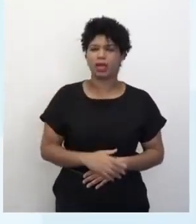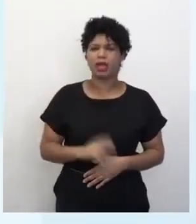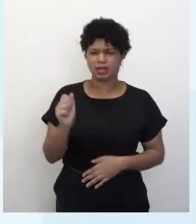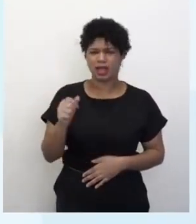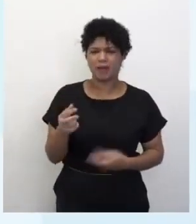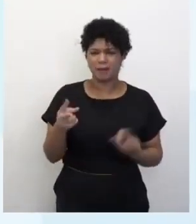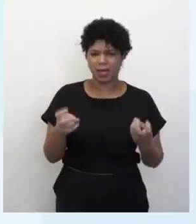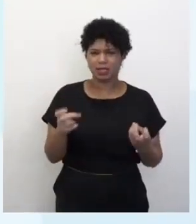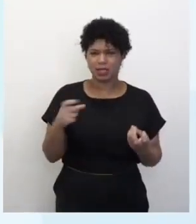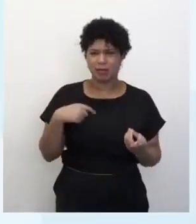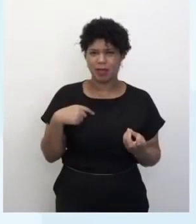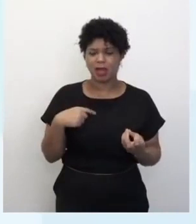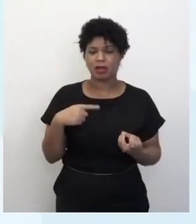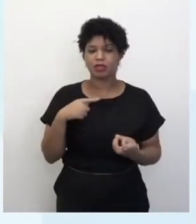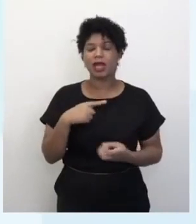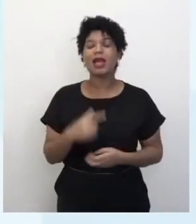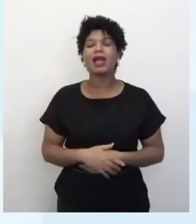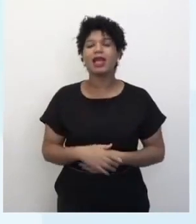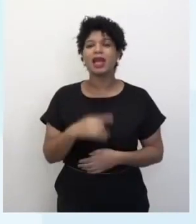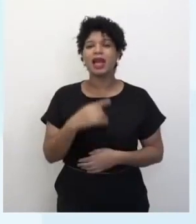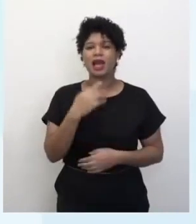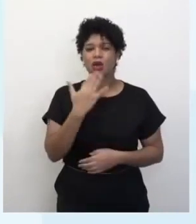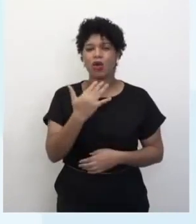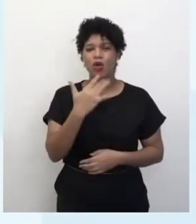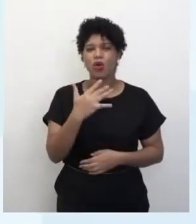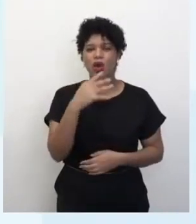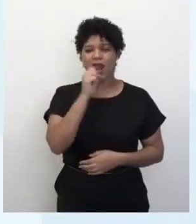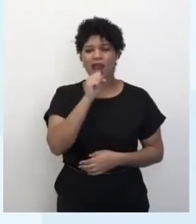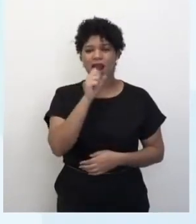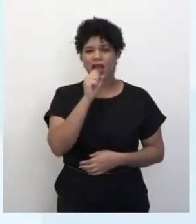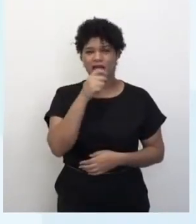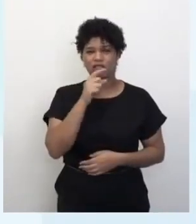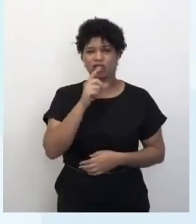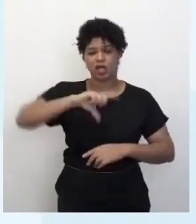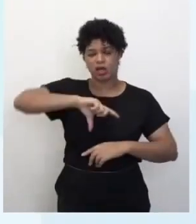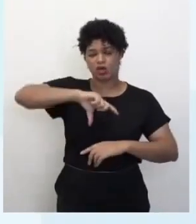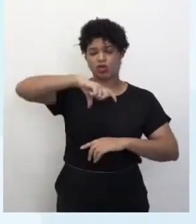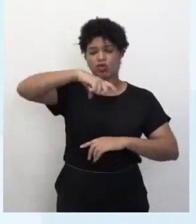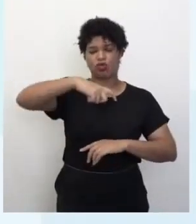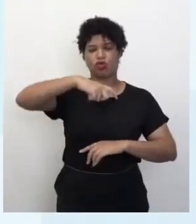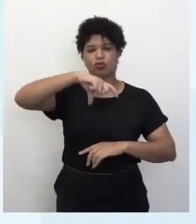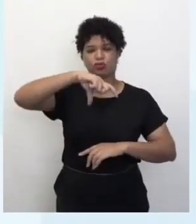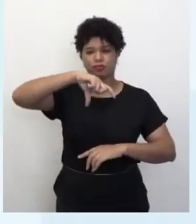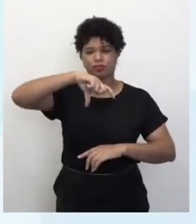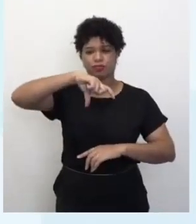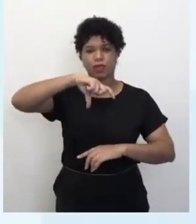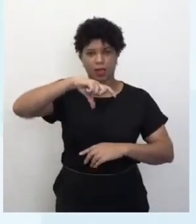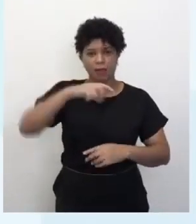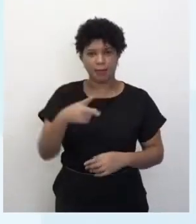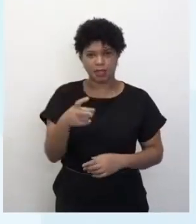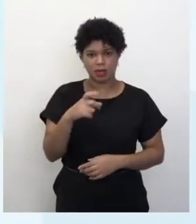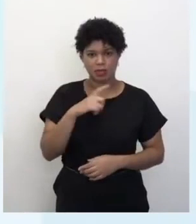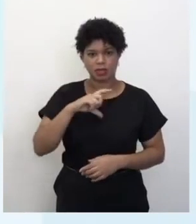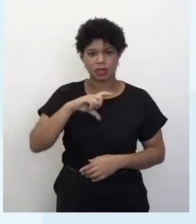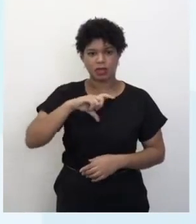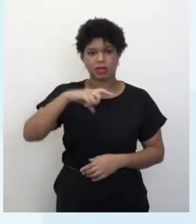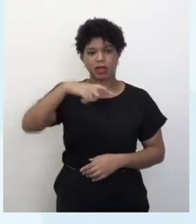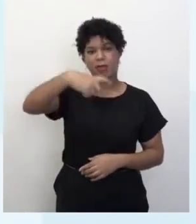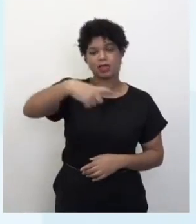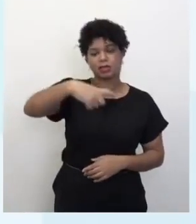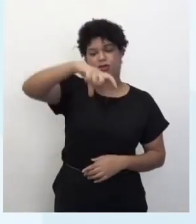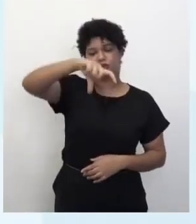que esta função em laranja tá virada ao contrário? Tá vendo? Olha. Ela